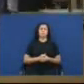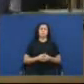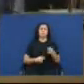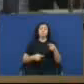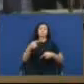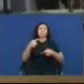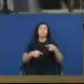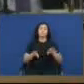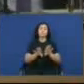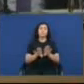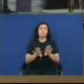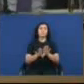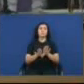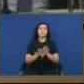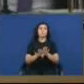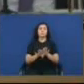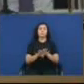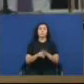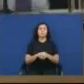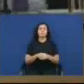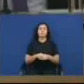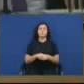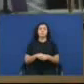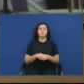discutir... Eu fiz a parte.